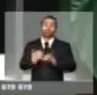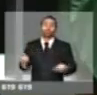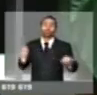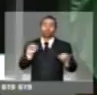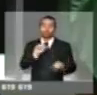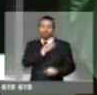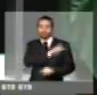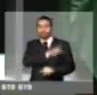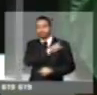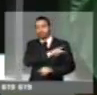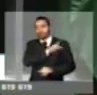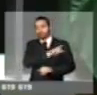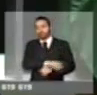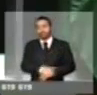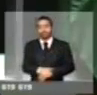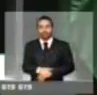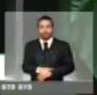Piauí,